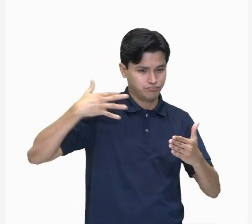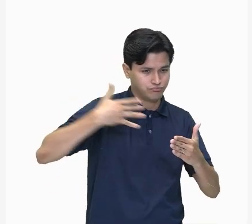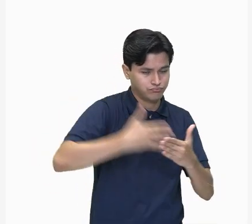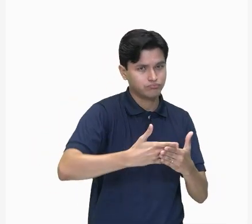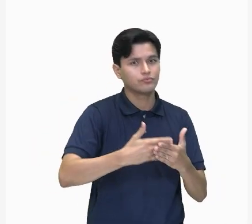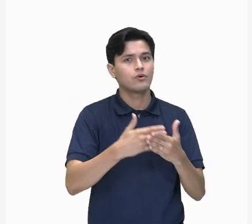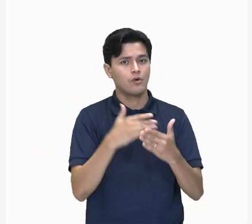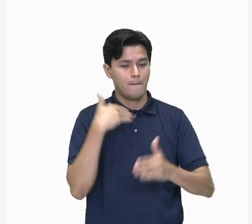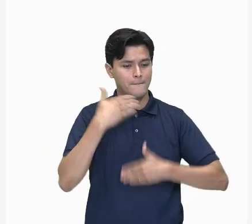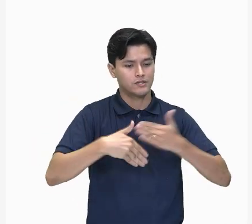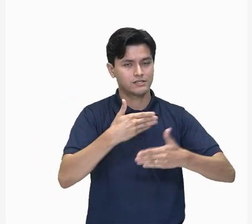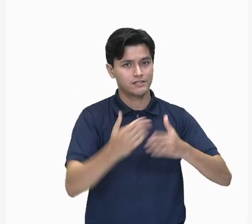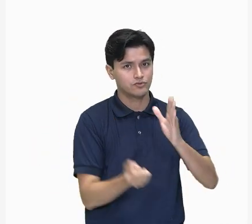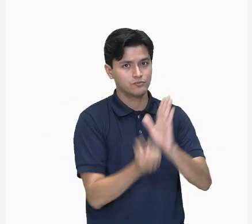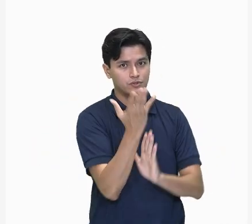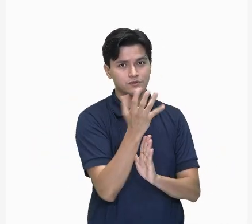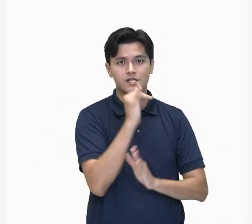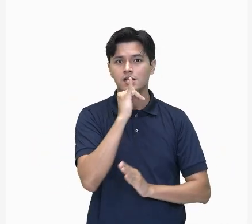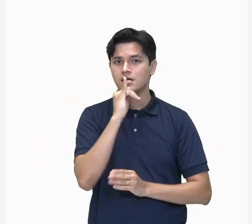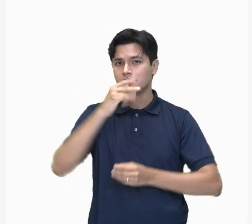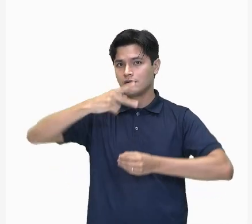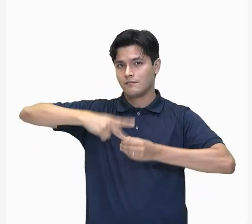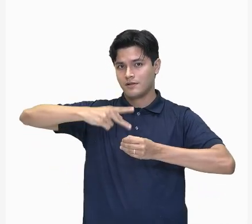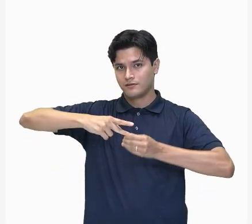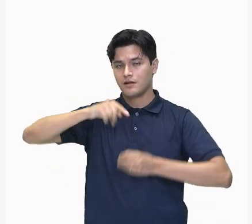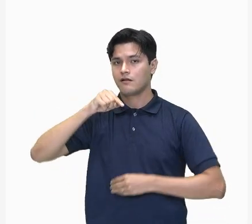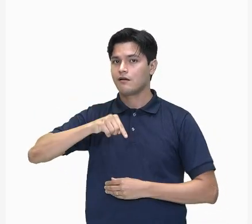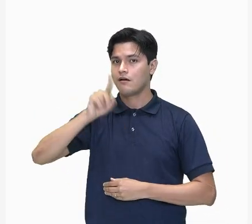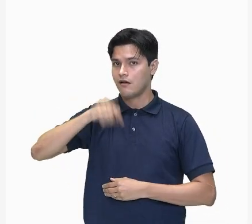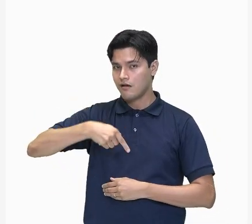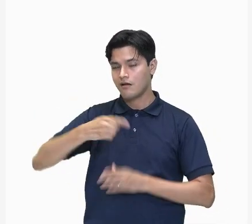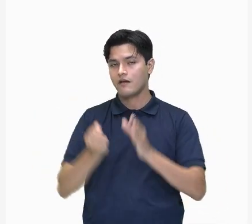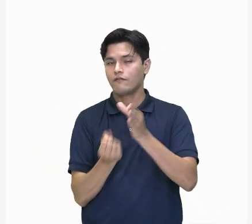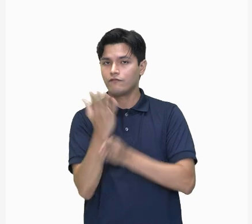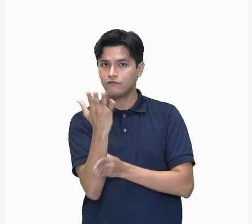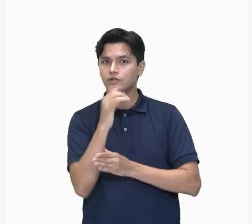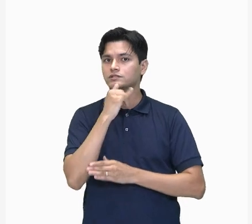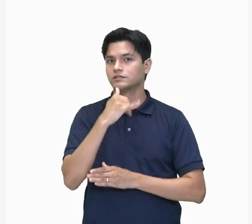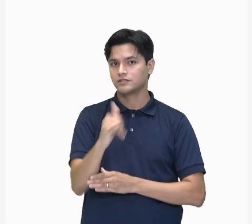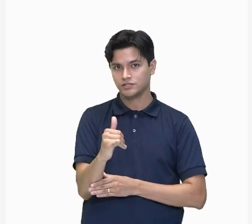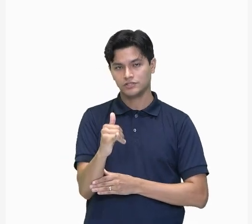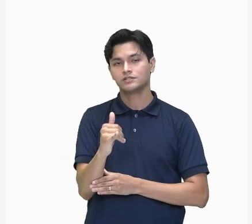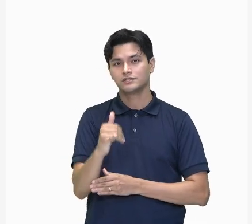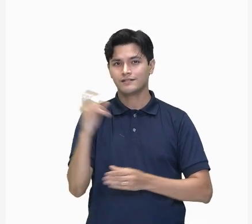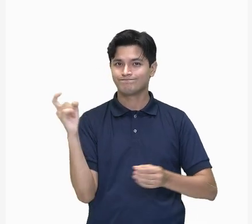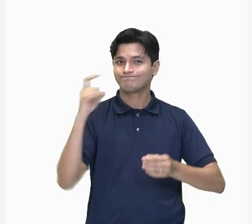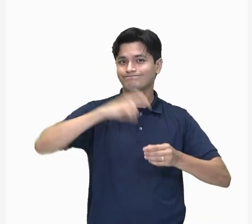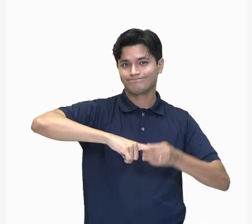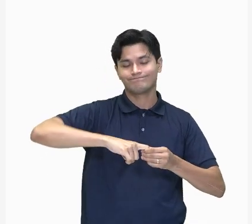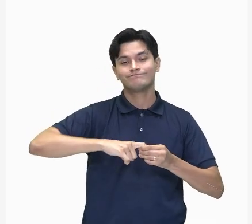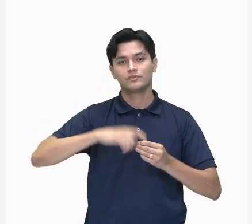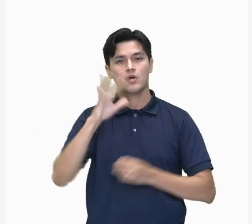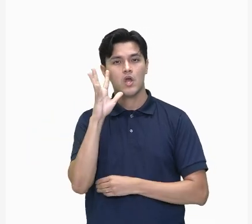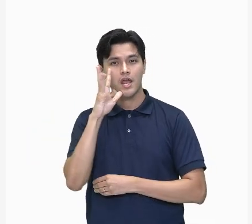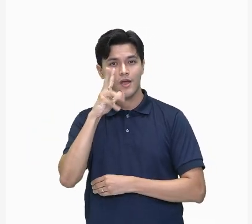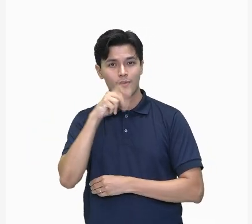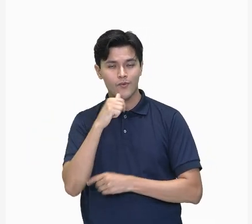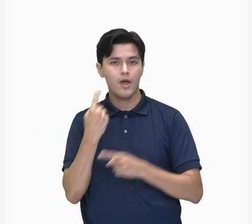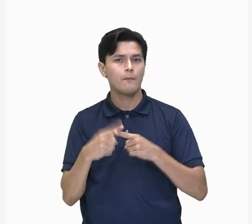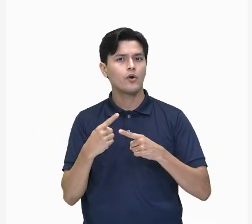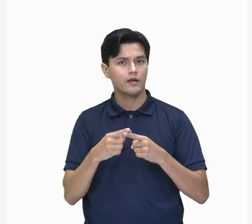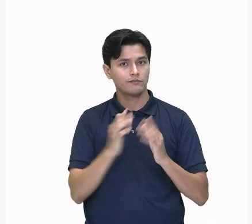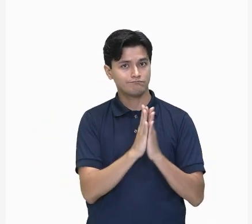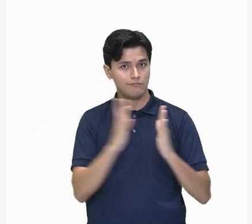de petróleo. O próprio petróleo, ele é uma fonte de energia não renovável, porque a gente vai ver ao longo da nossa aula que ele